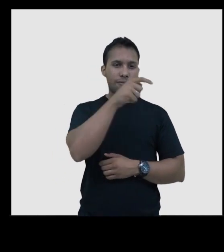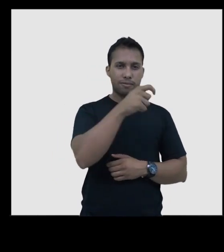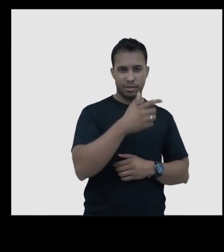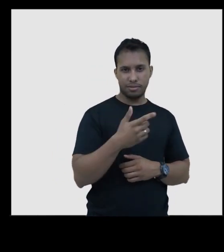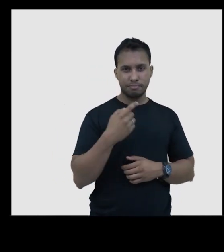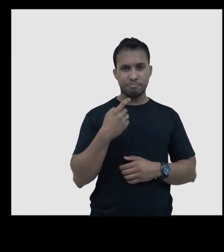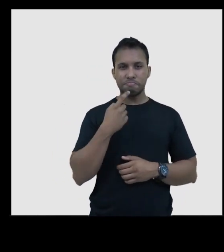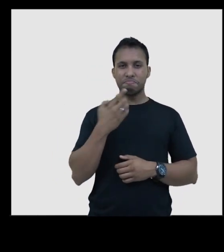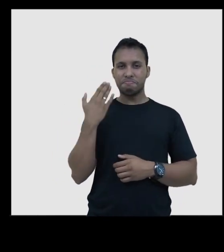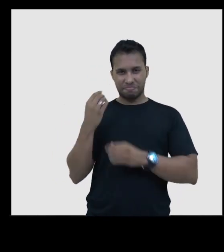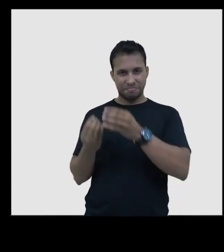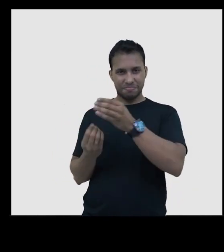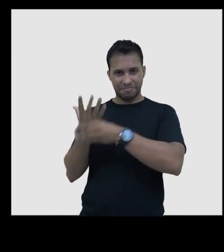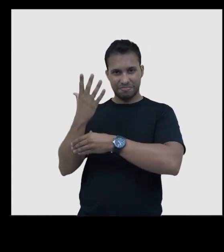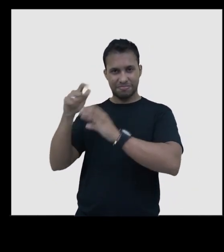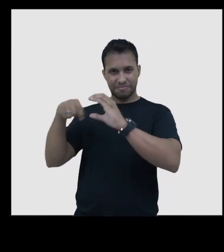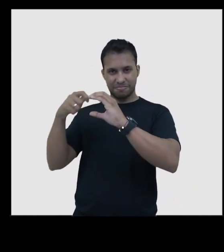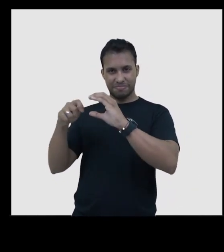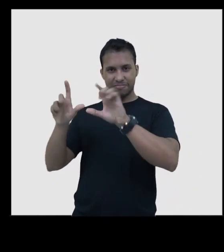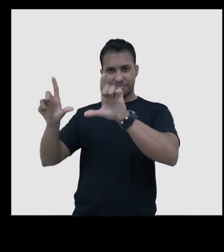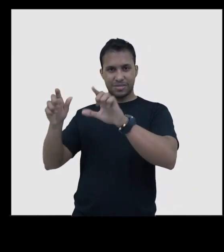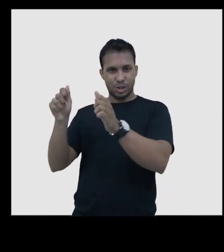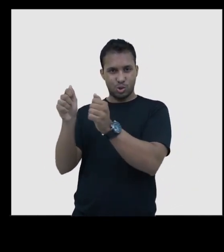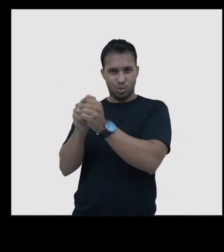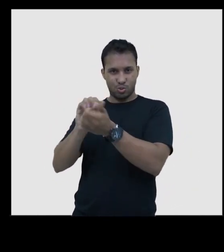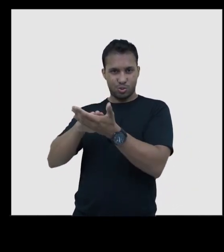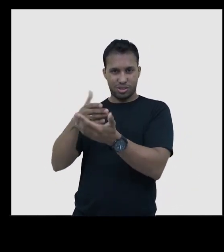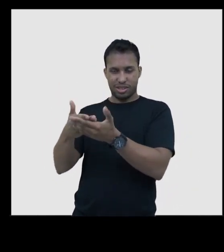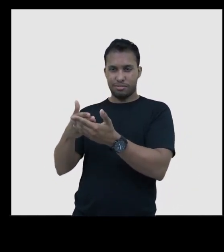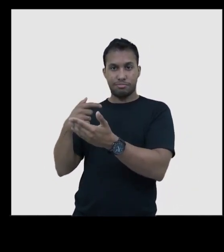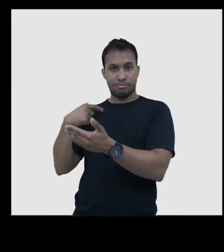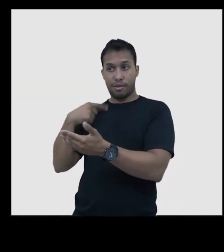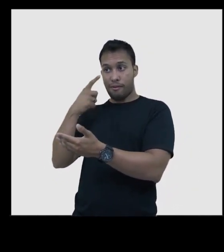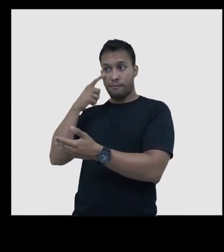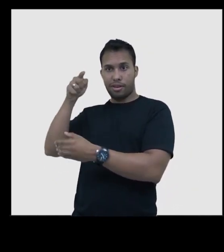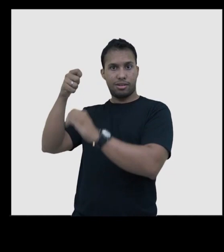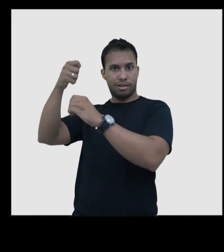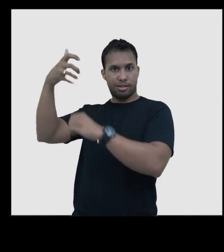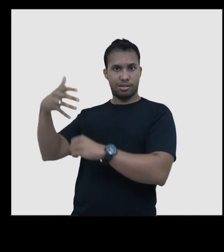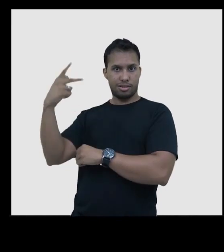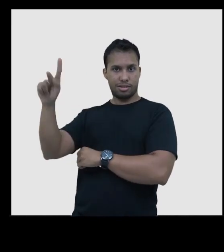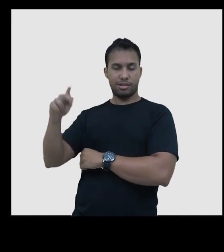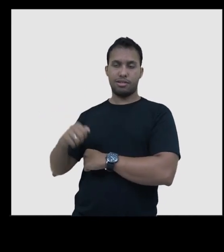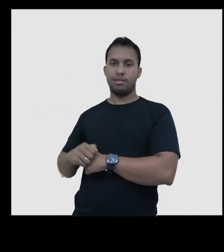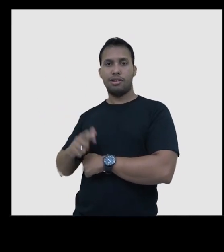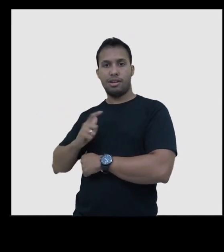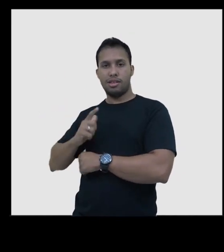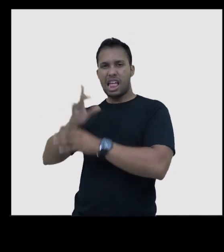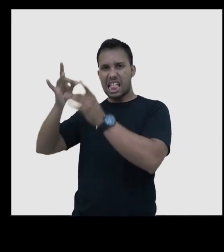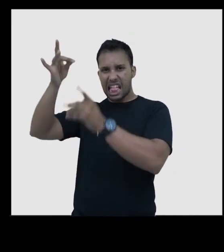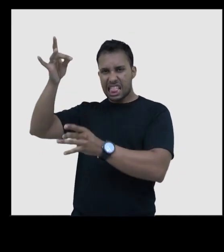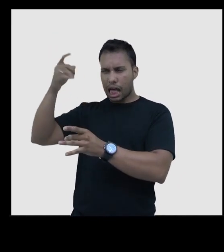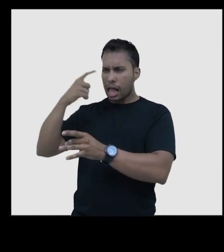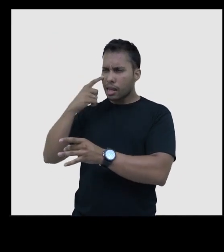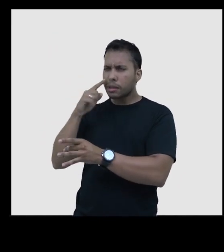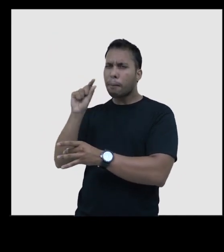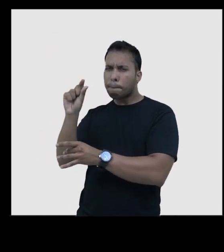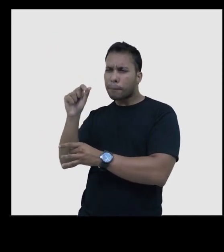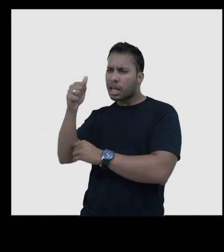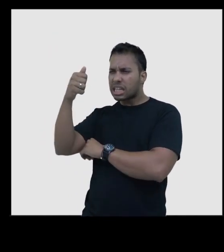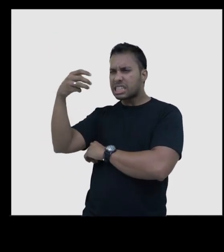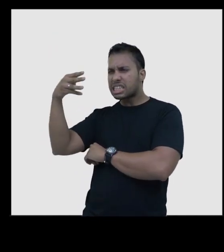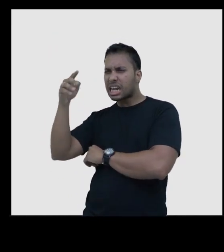outro. Vou abrir aqui as propriedades do que a gente acabou de exportar, os detalhes, né? A gente vê